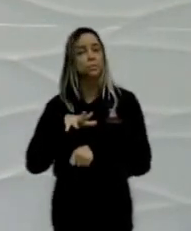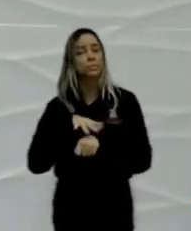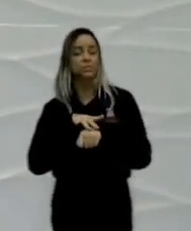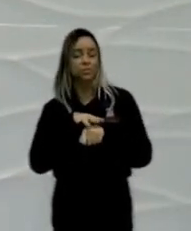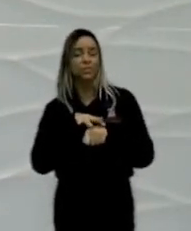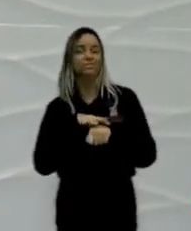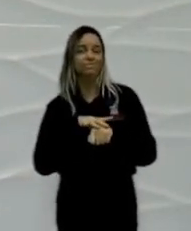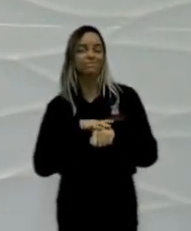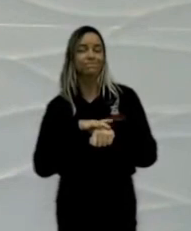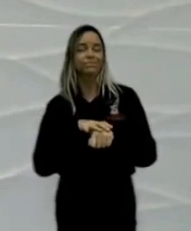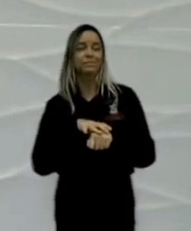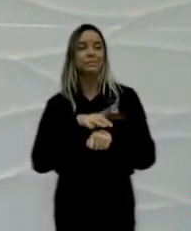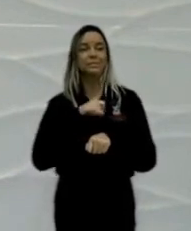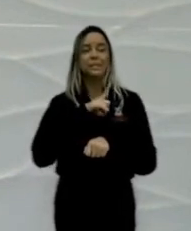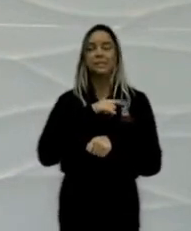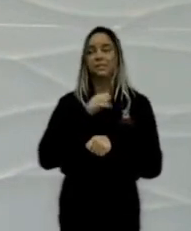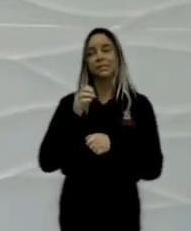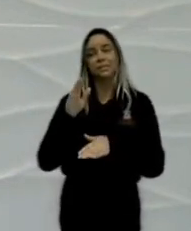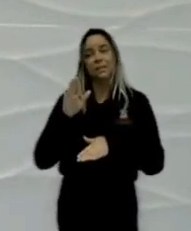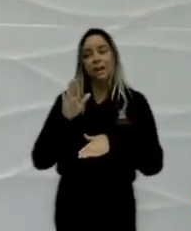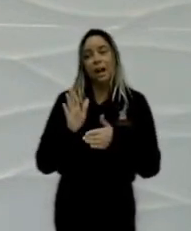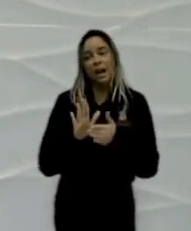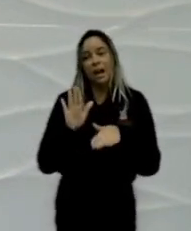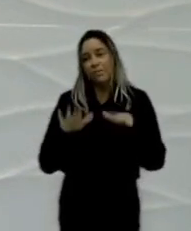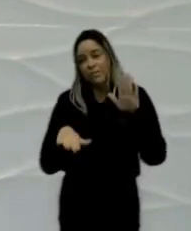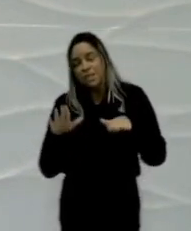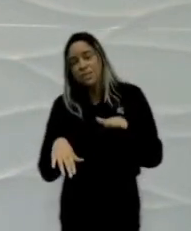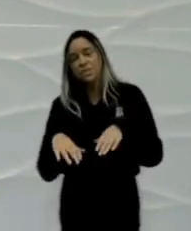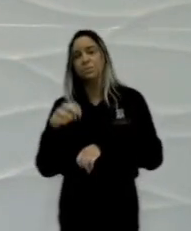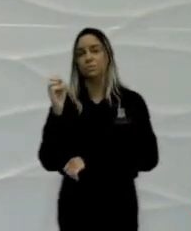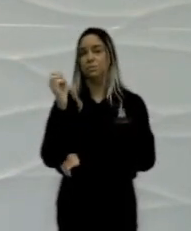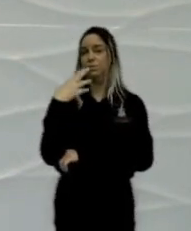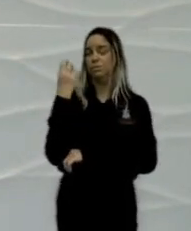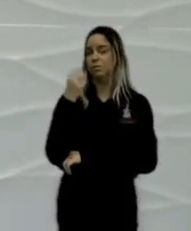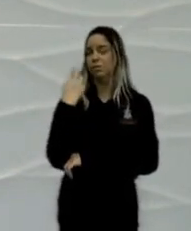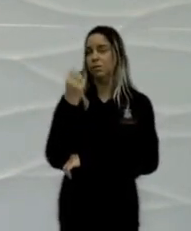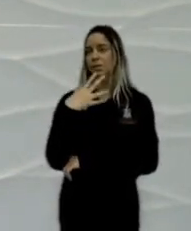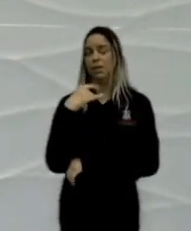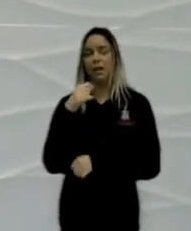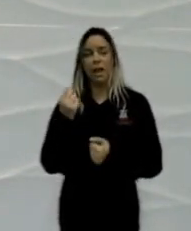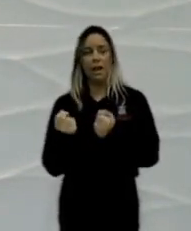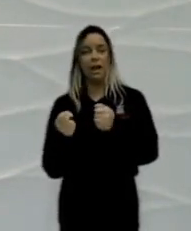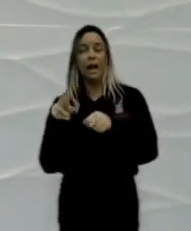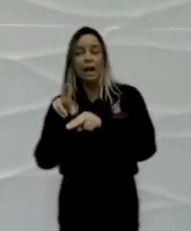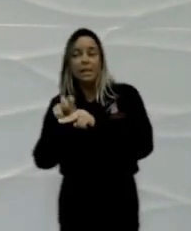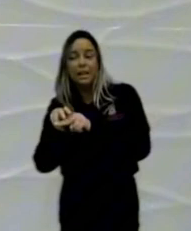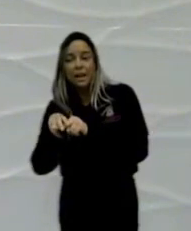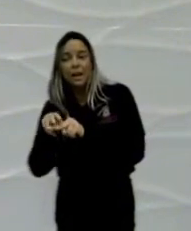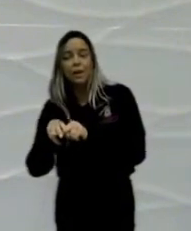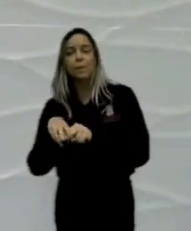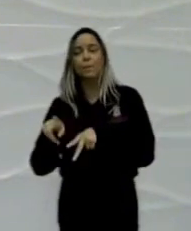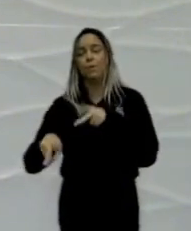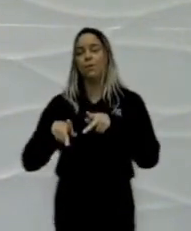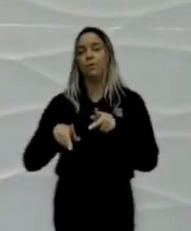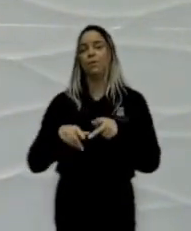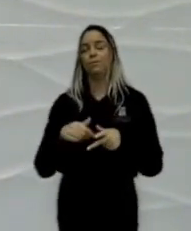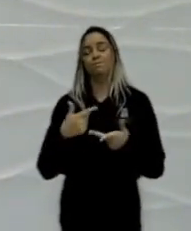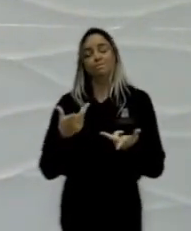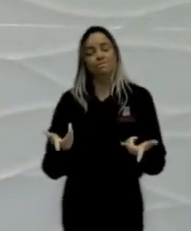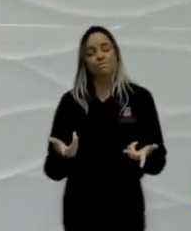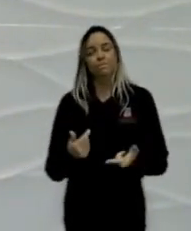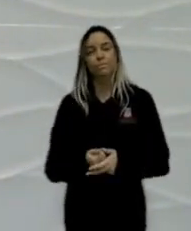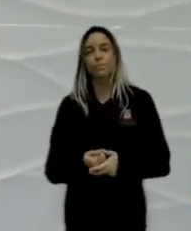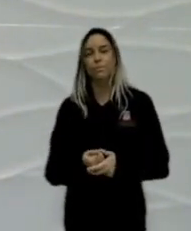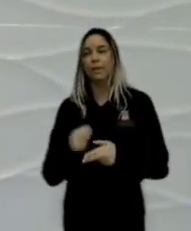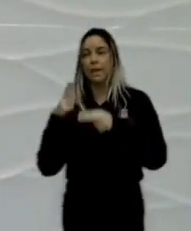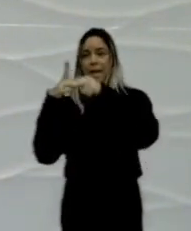tem a ambulância do município, às vezes não a gente traz de carro. E vai ter cadeirinha para esse povo? Vai. Vereador, a